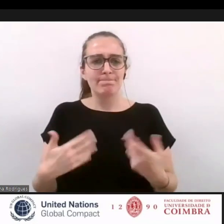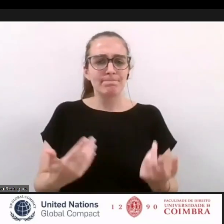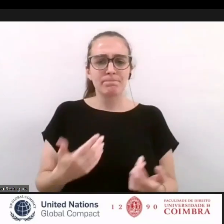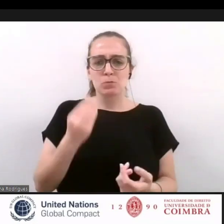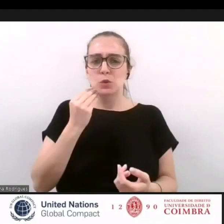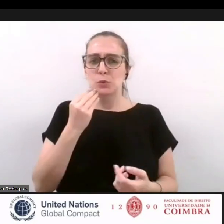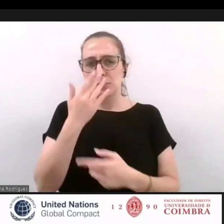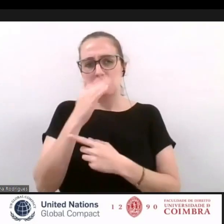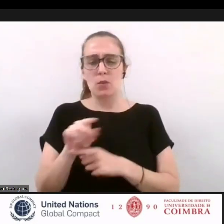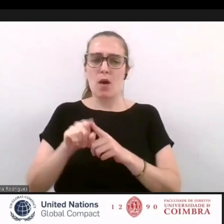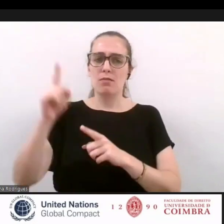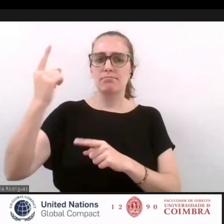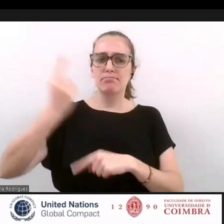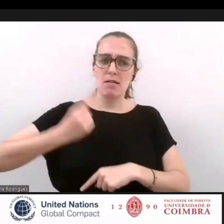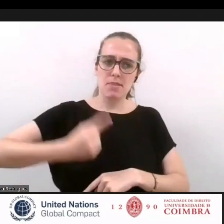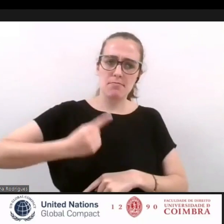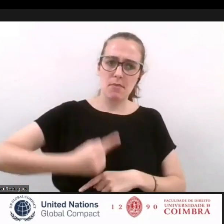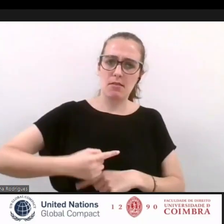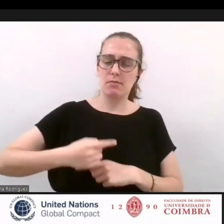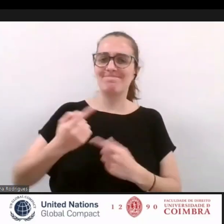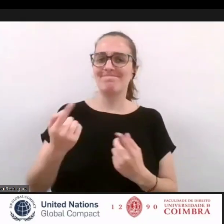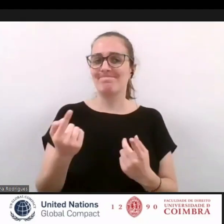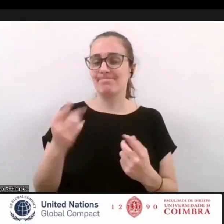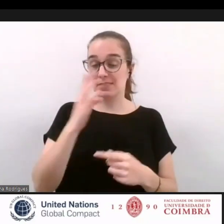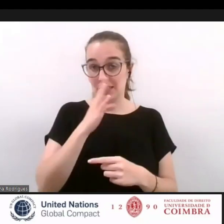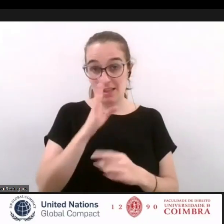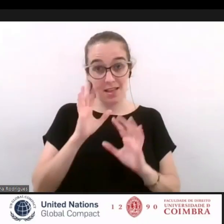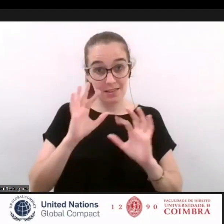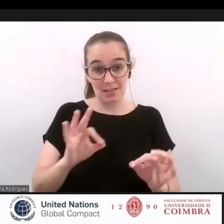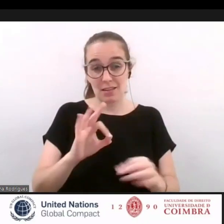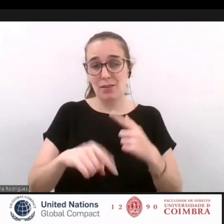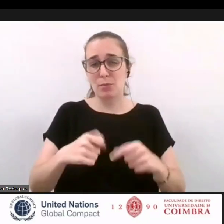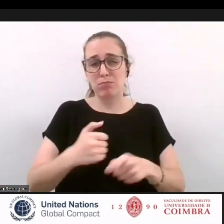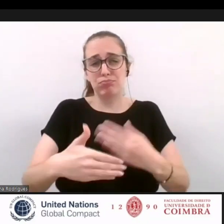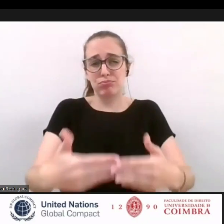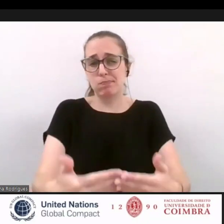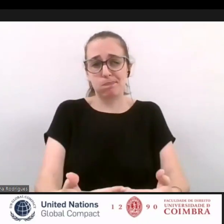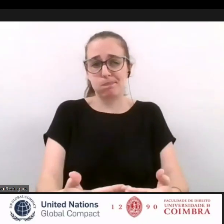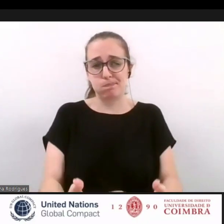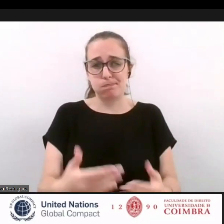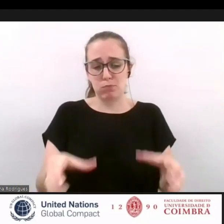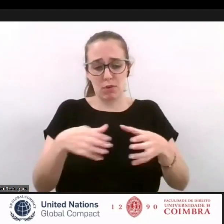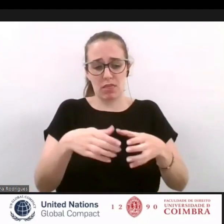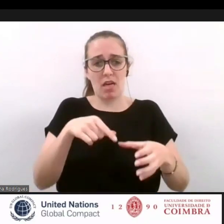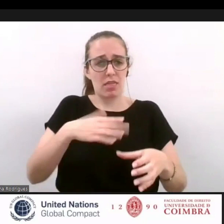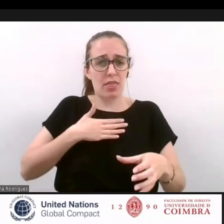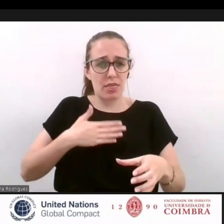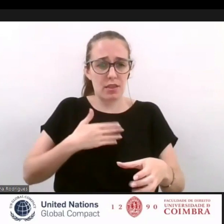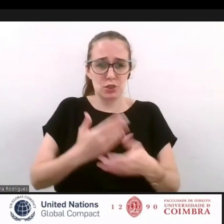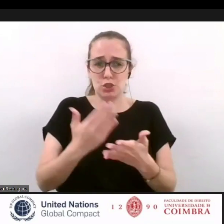que vem de cima e que não é necessariamente um reflexo daquilo que são as aspirações das comunidades e das